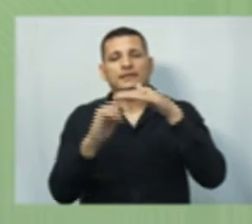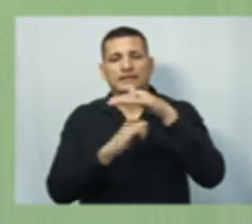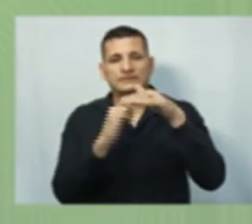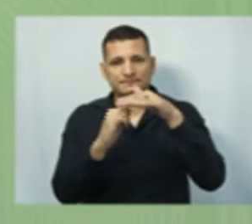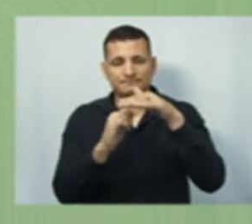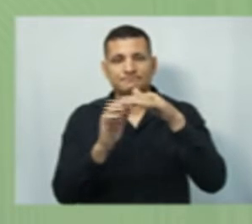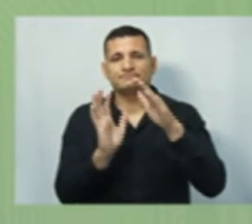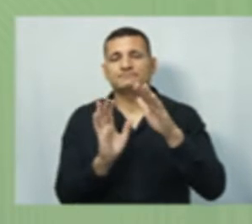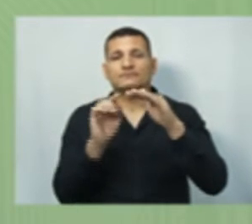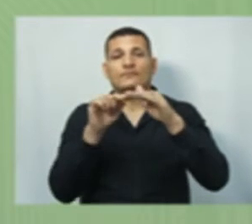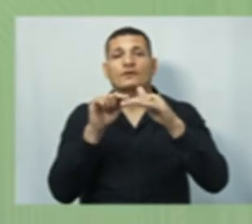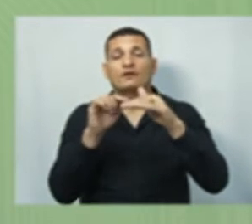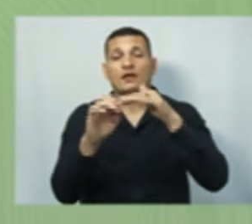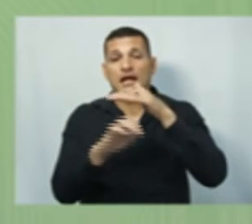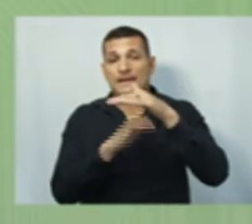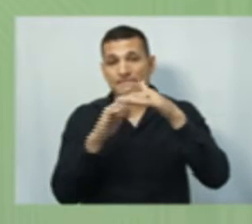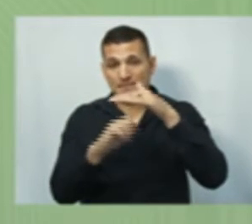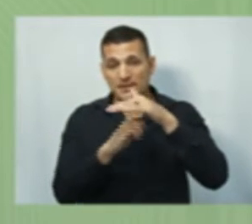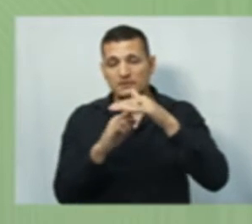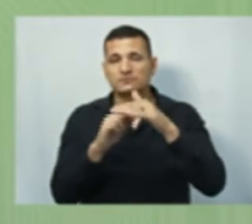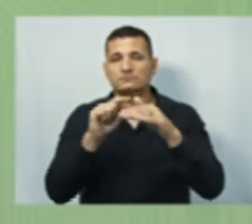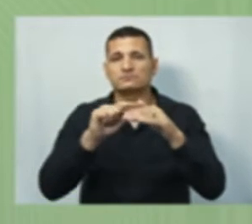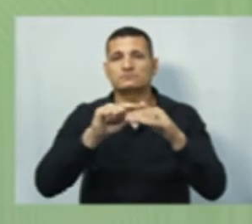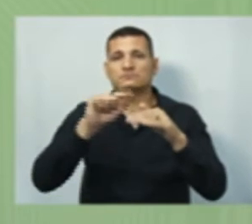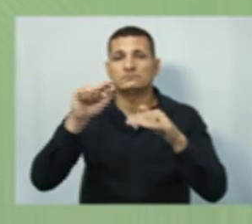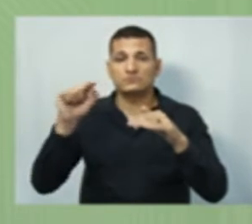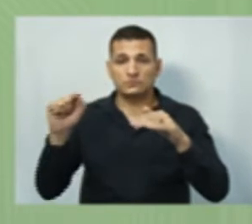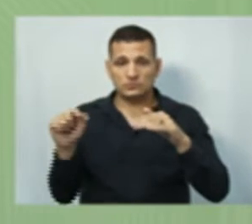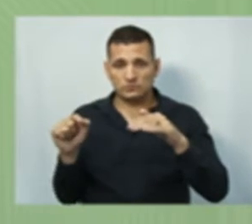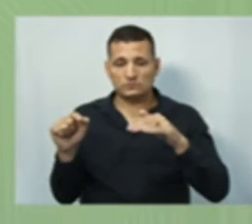vão oferecer a produção